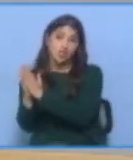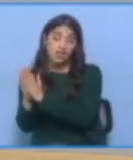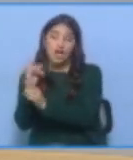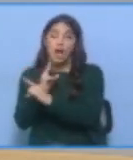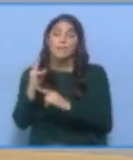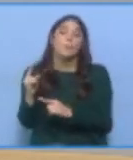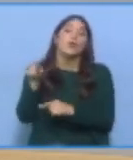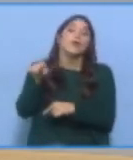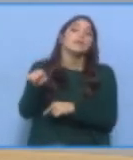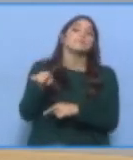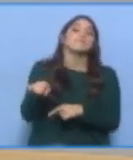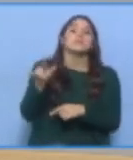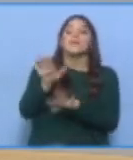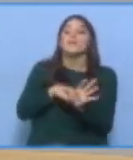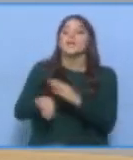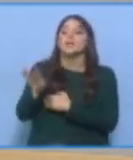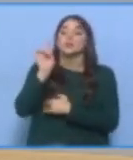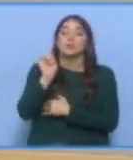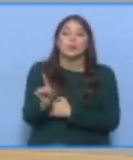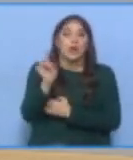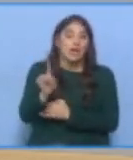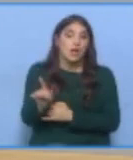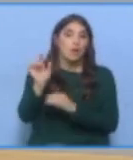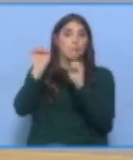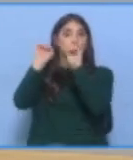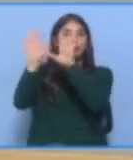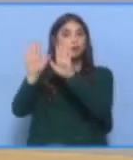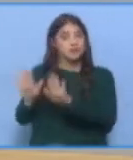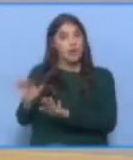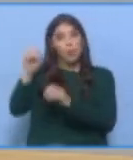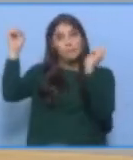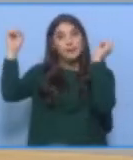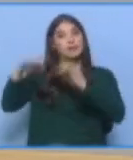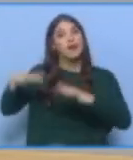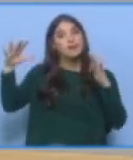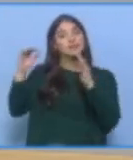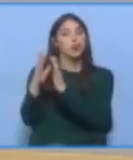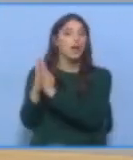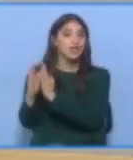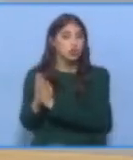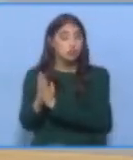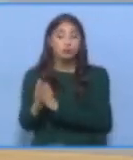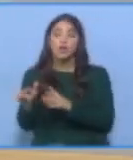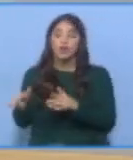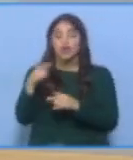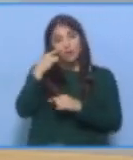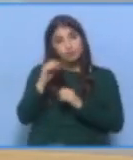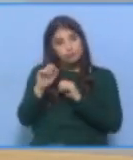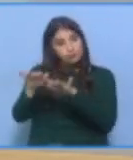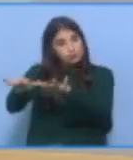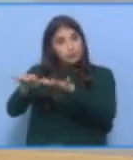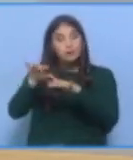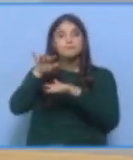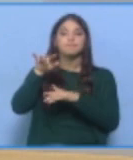conhecer, nomeadamente tendo feito uma exposição sobre os milagres eucarísticos e assim divulgando